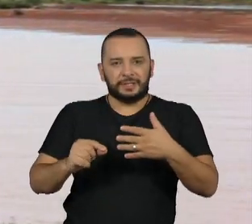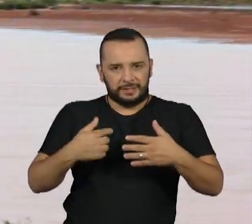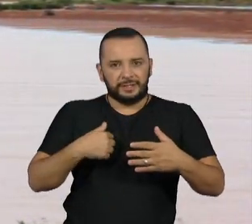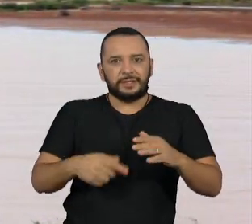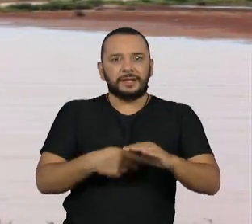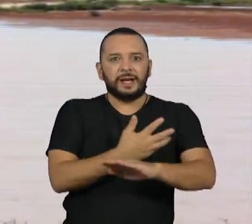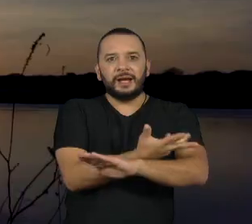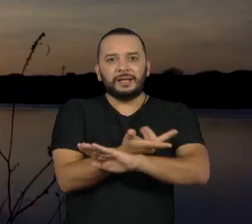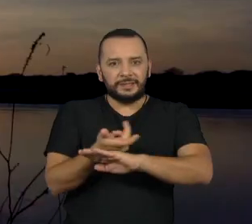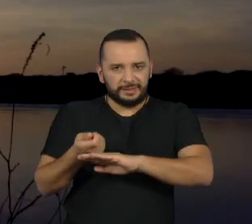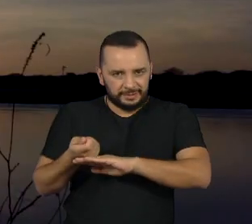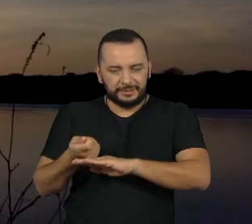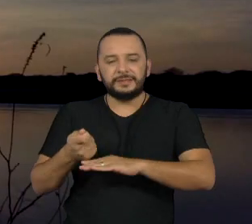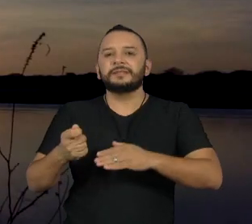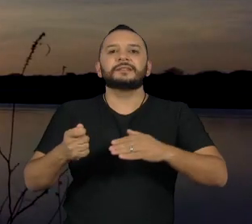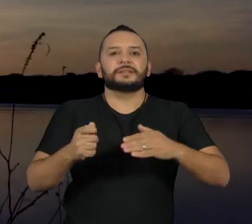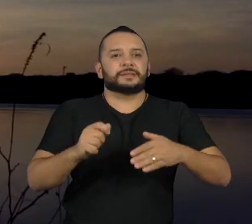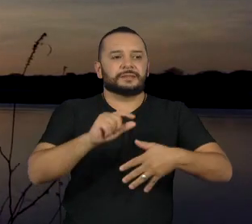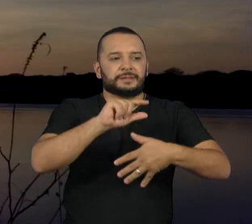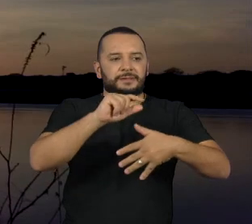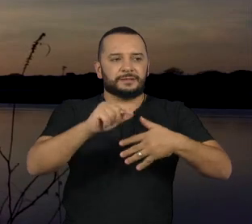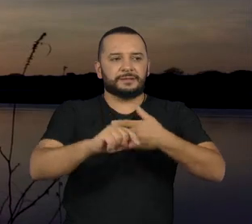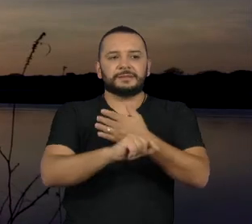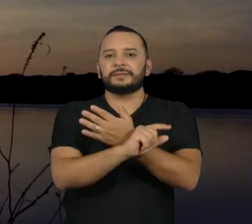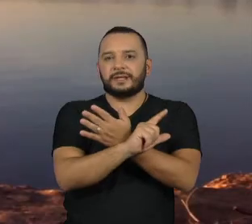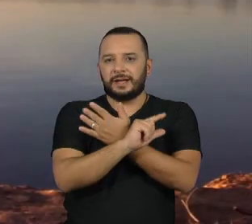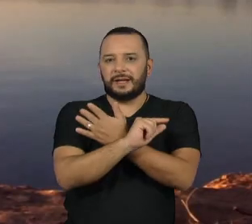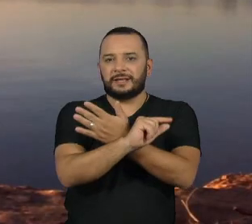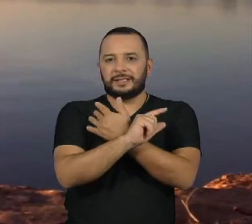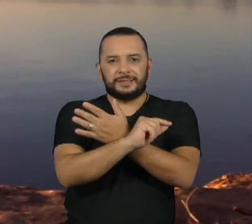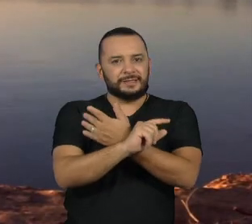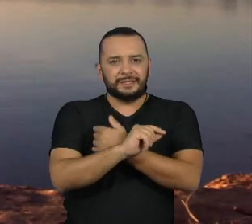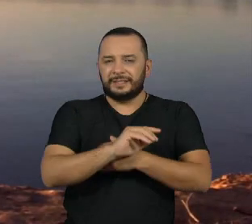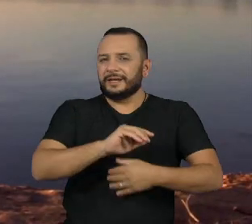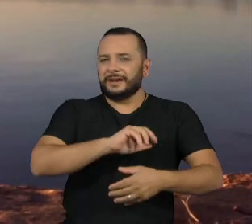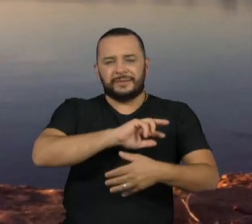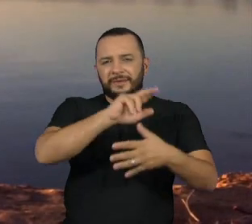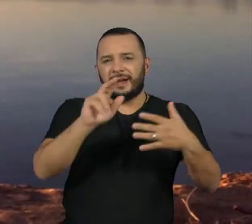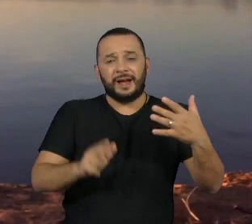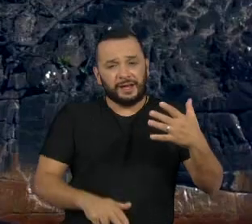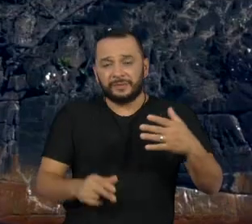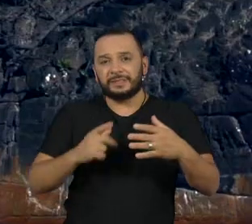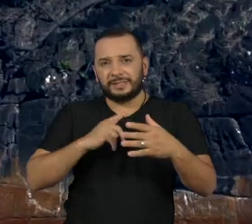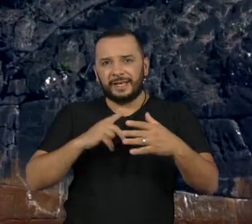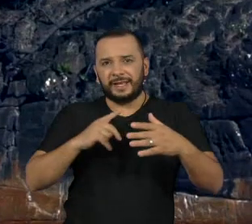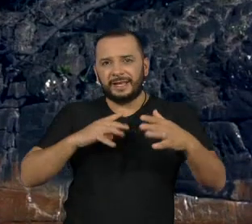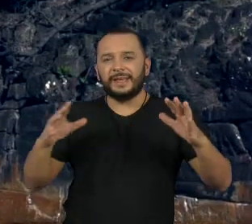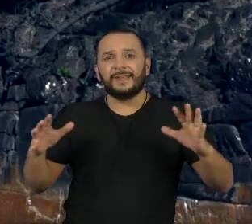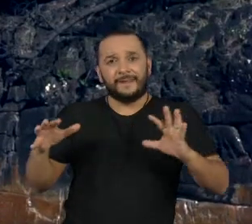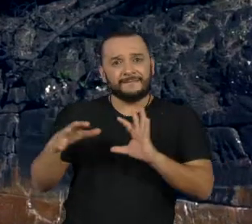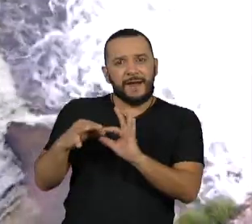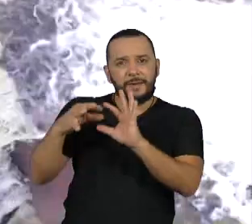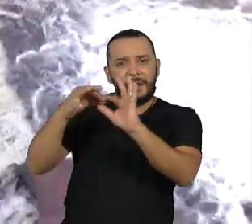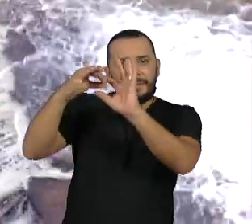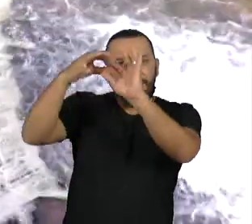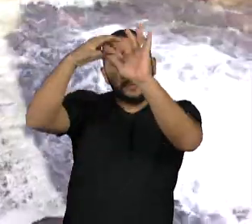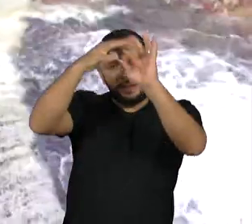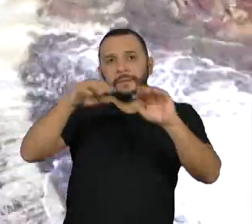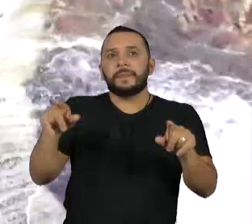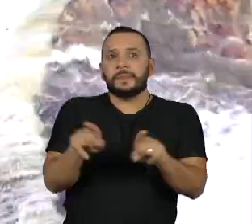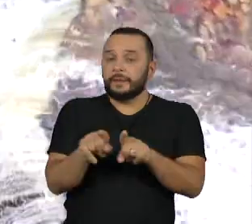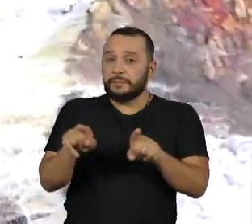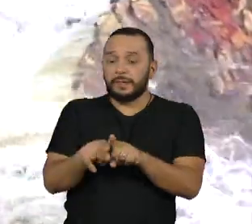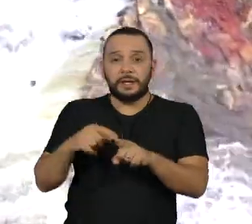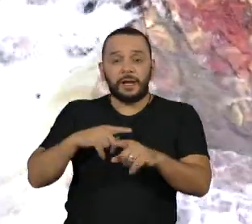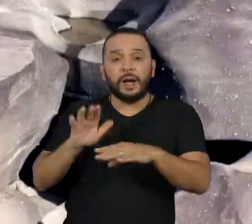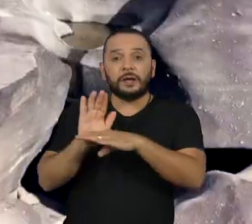fundamental de interligar esses biomas no país. Ele é responsável pelo abastecimento de água das grandes cidades que nós temos no